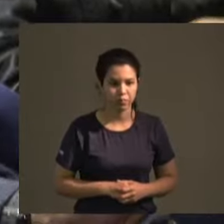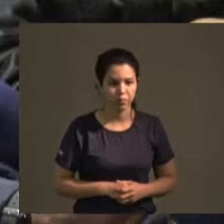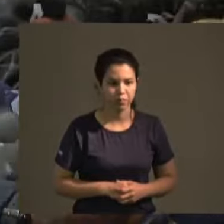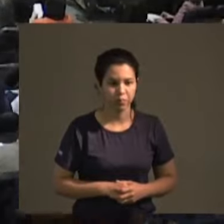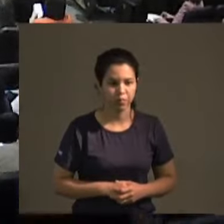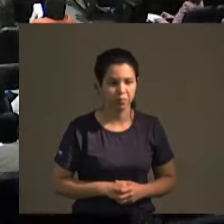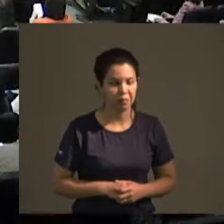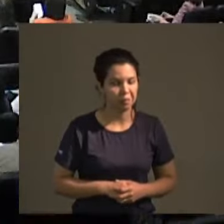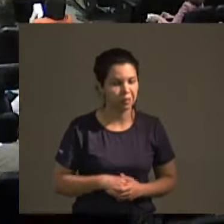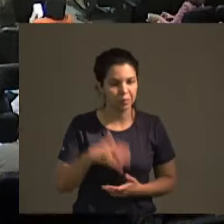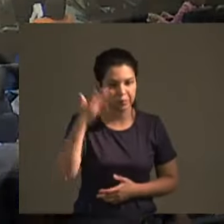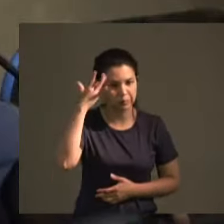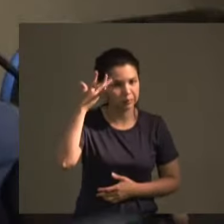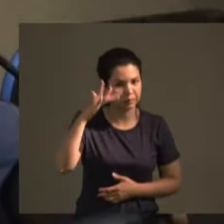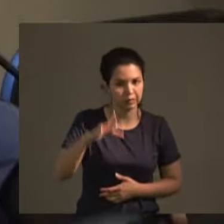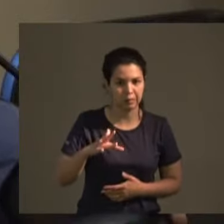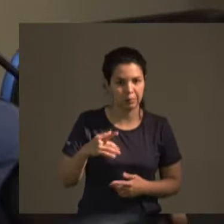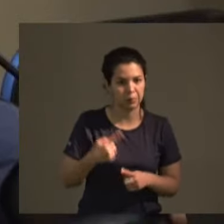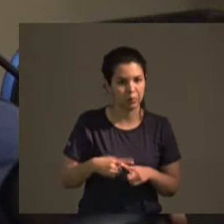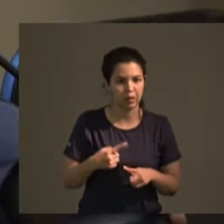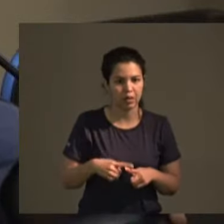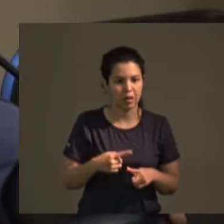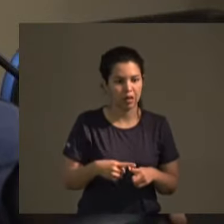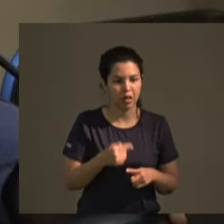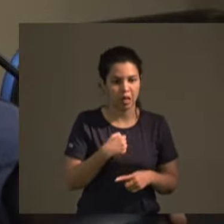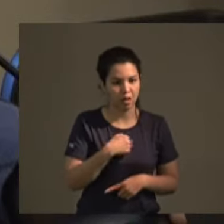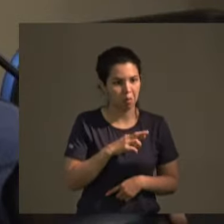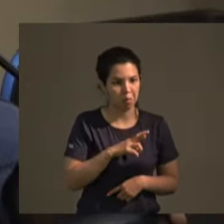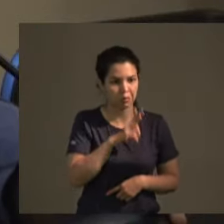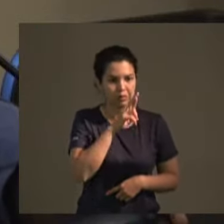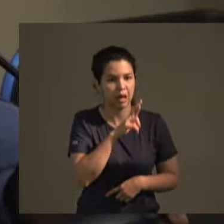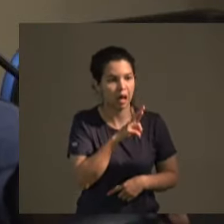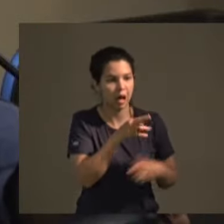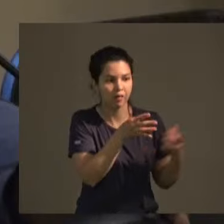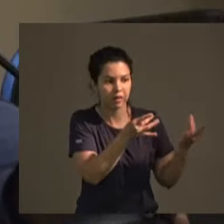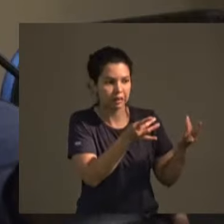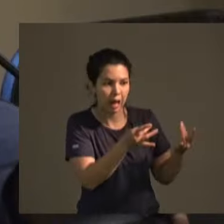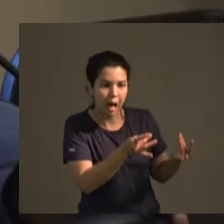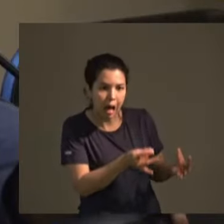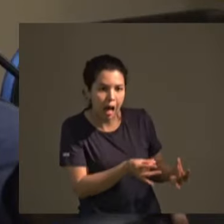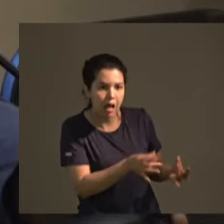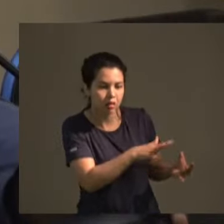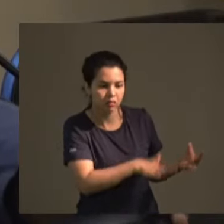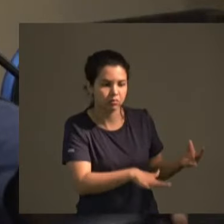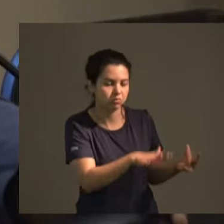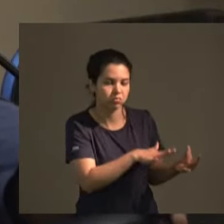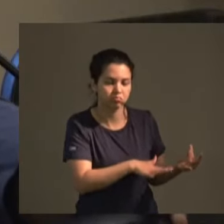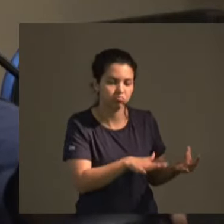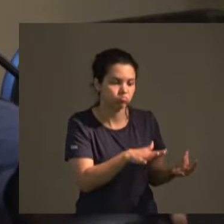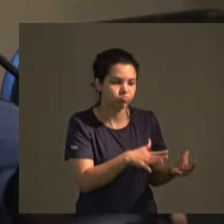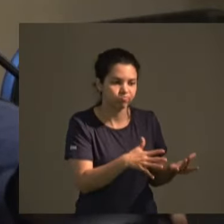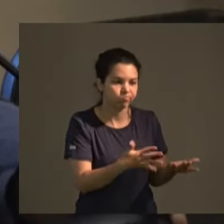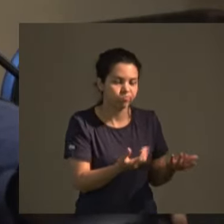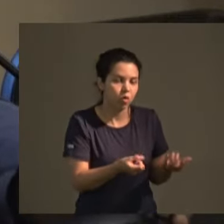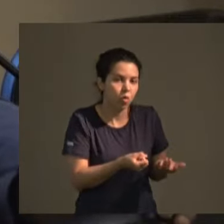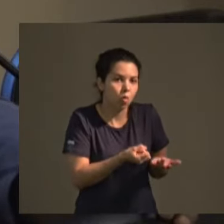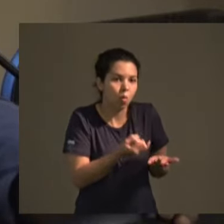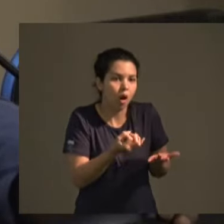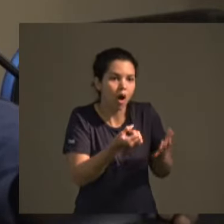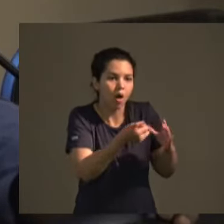Eu não sei te falar, porque eu não cuido dessa parte mais detalhada de quais são os